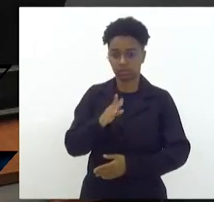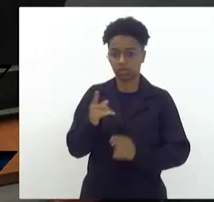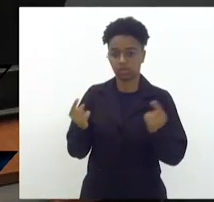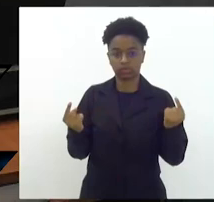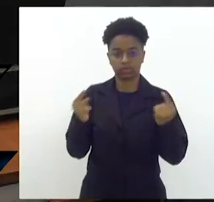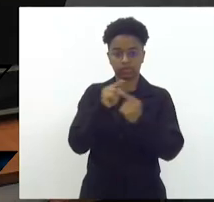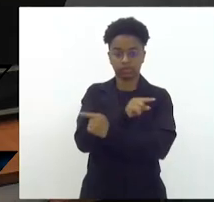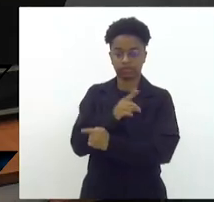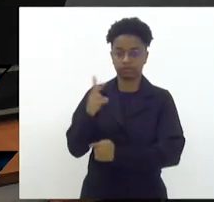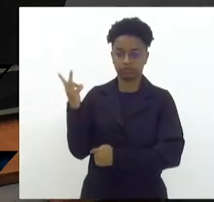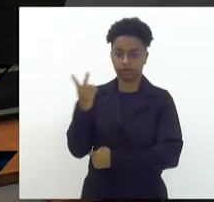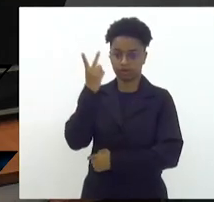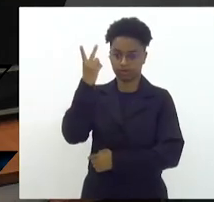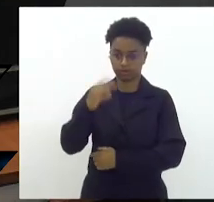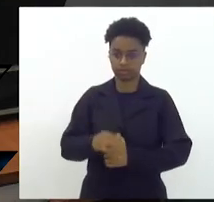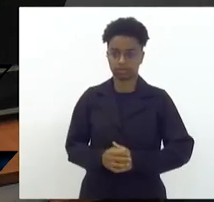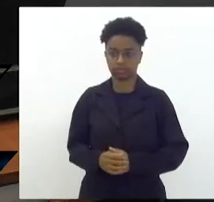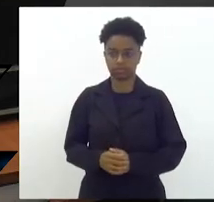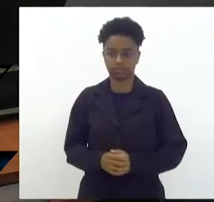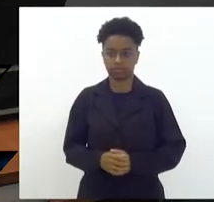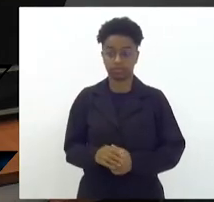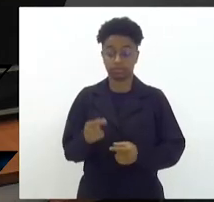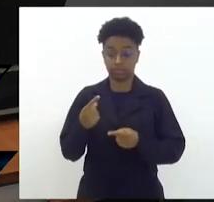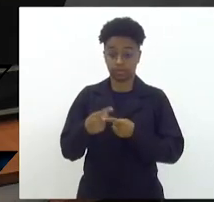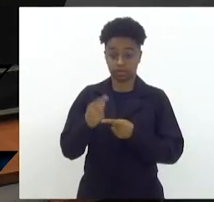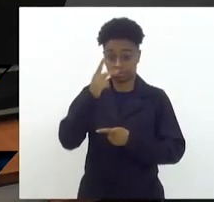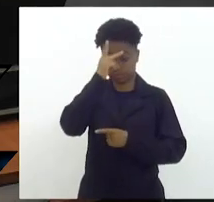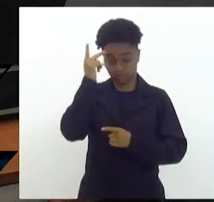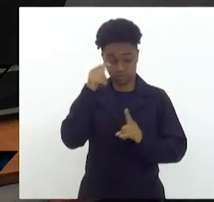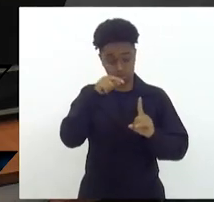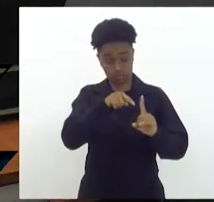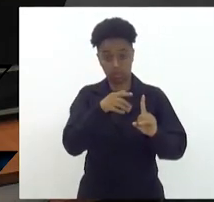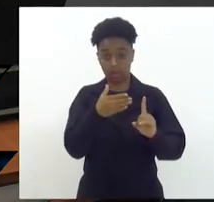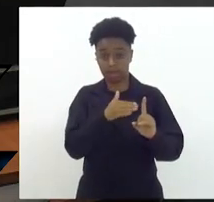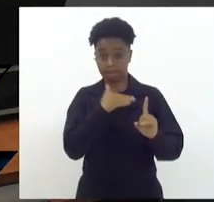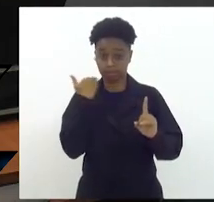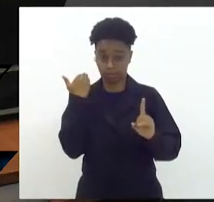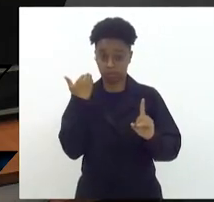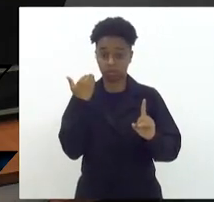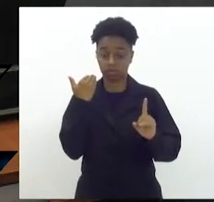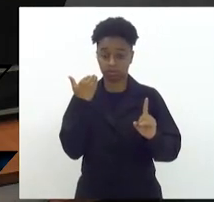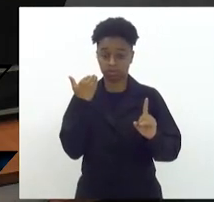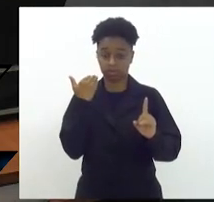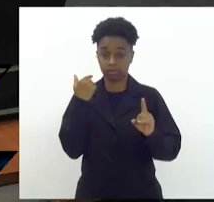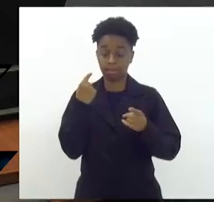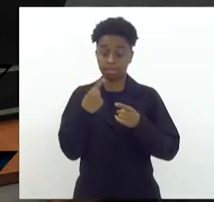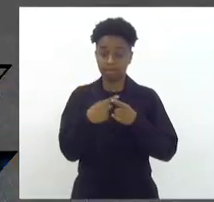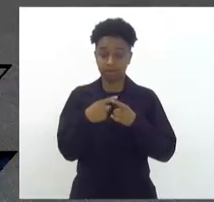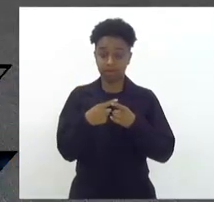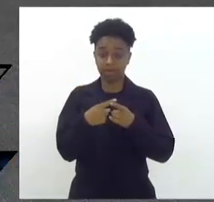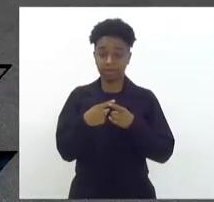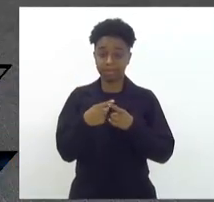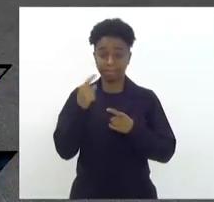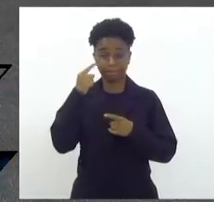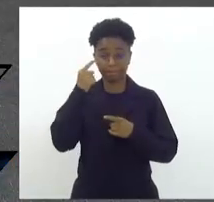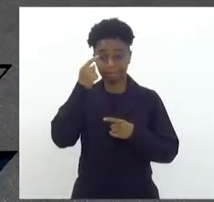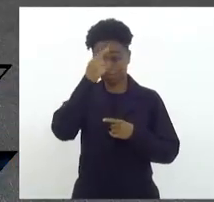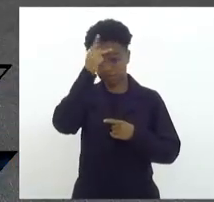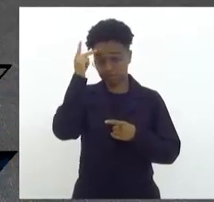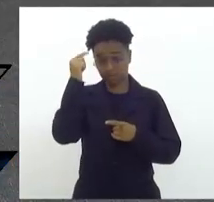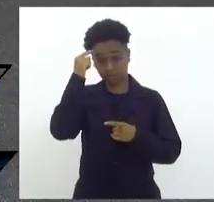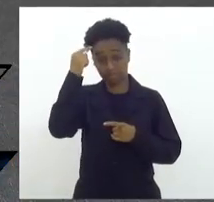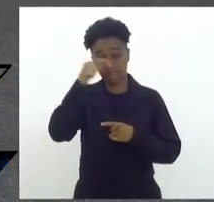valores onde uma pessoa é assassinada por supostamente ser um policial ou